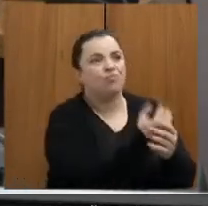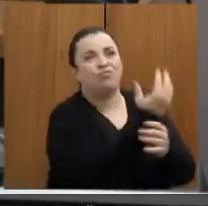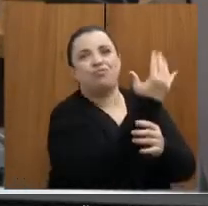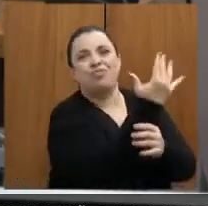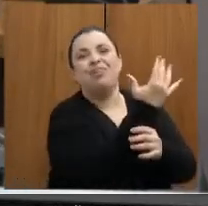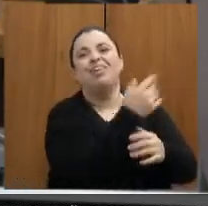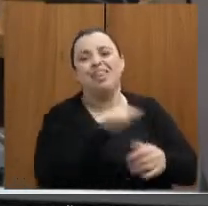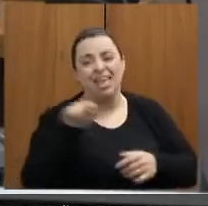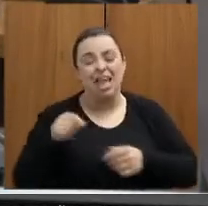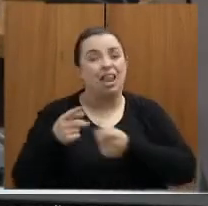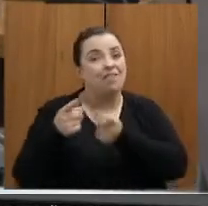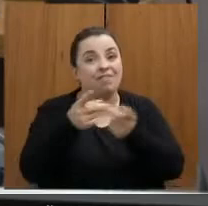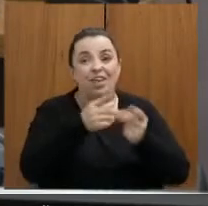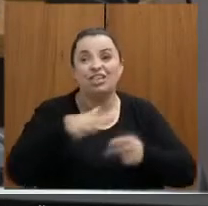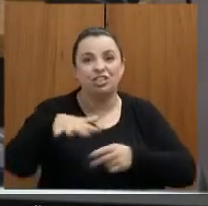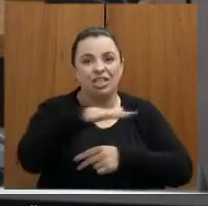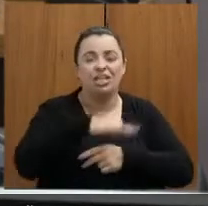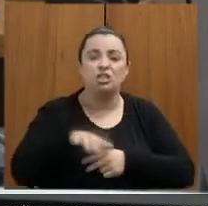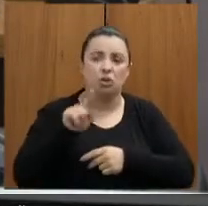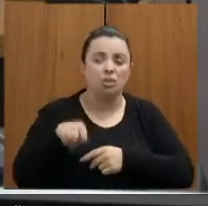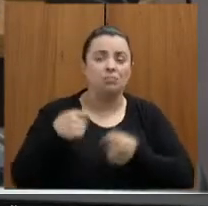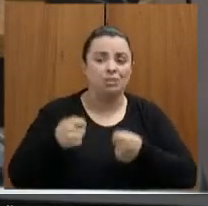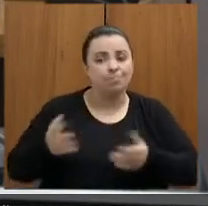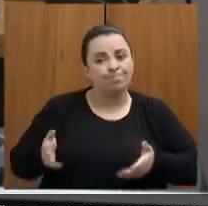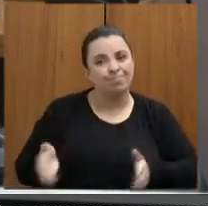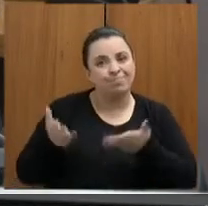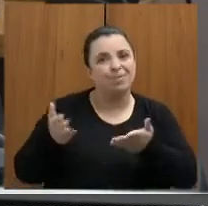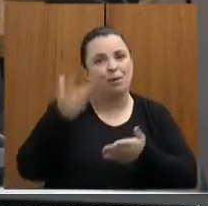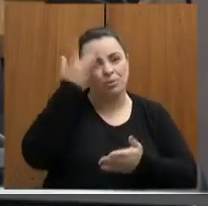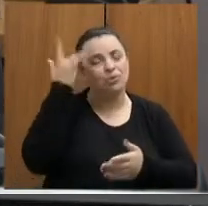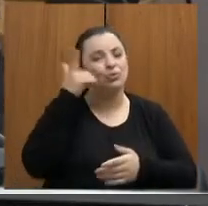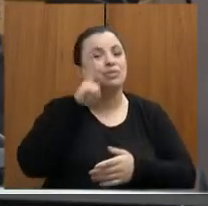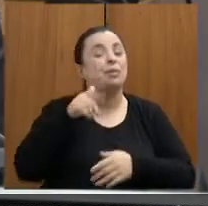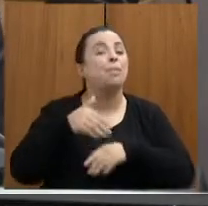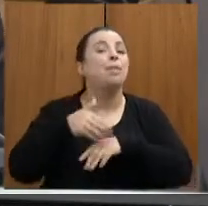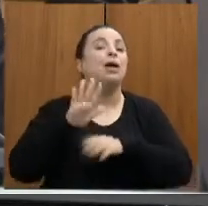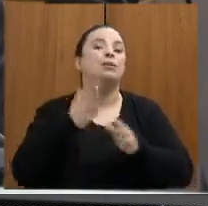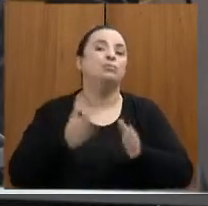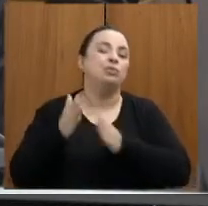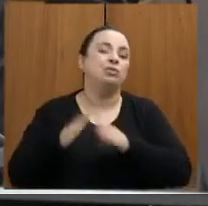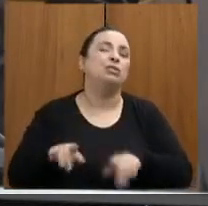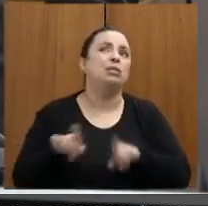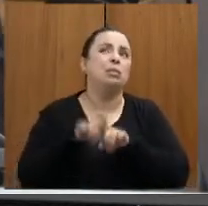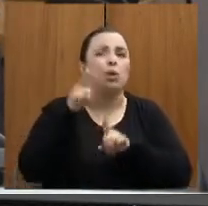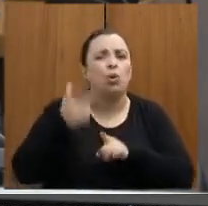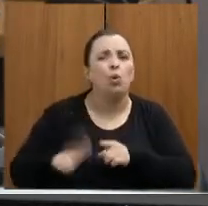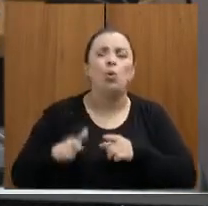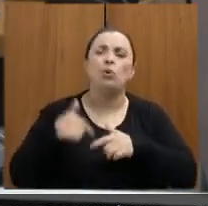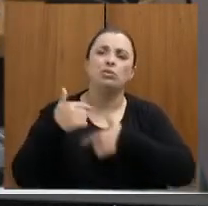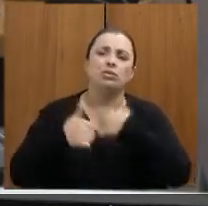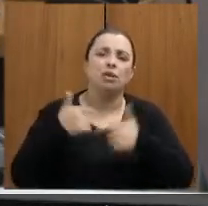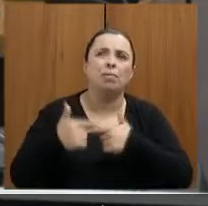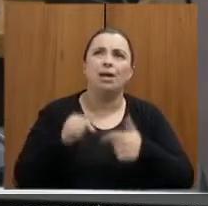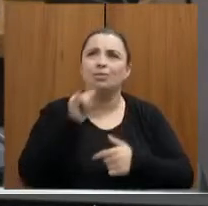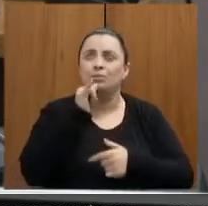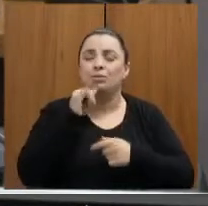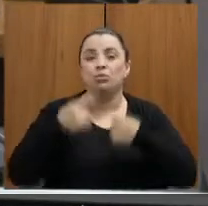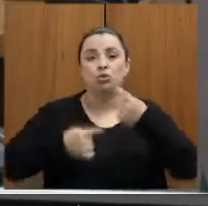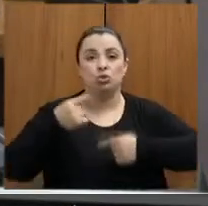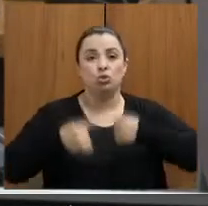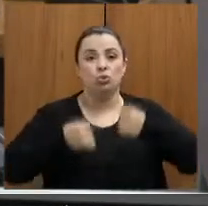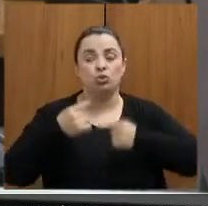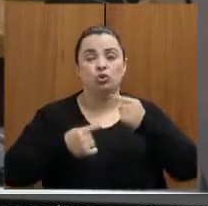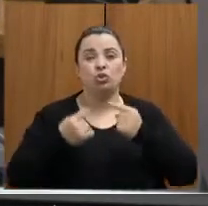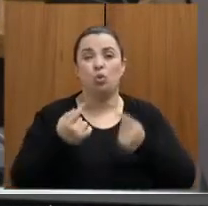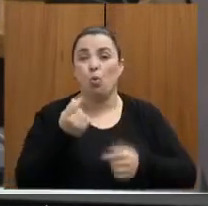que as pessoas possam produzir cada vez mais né tem né outros trabalhos aí tanto questão discutir a questão do aumento dos preços